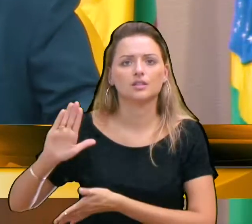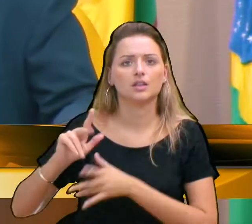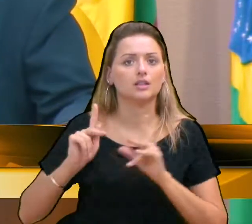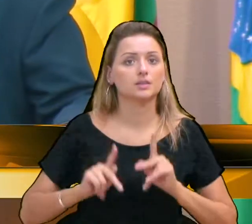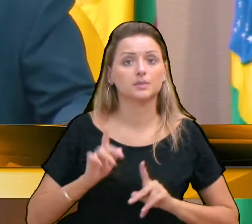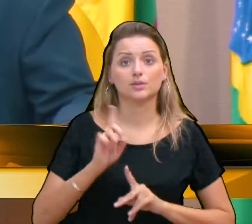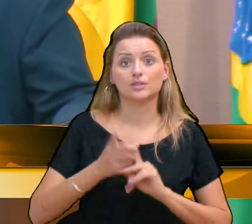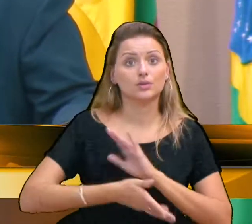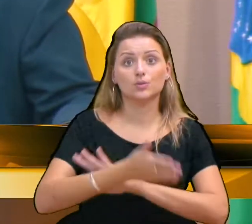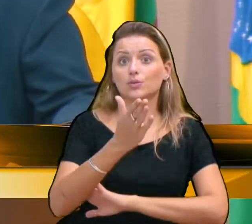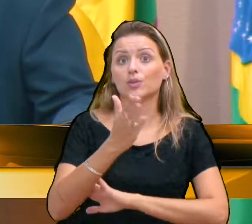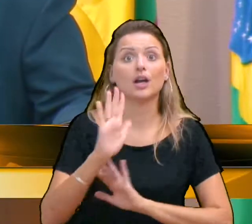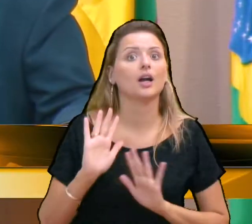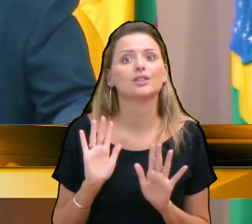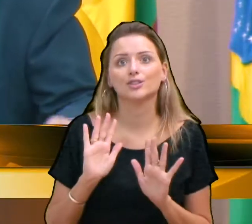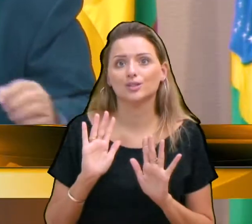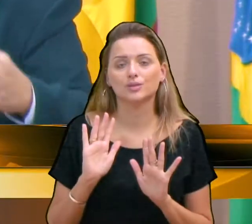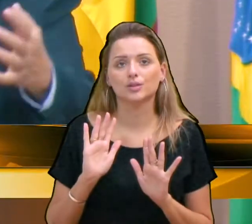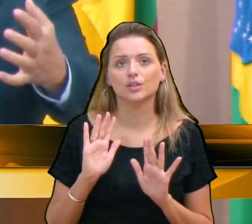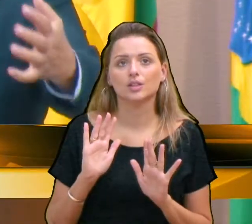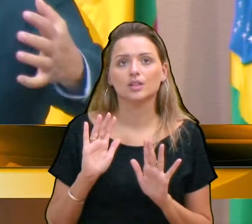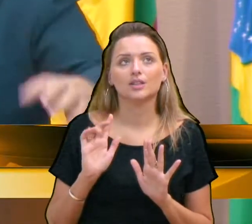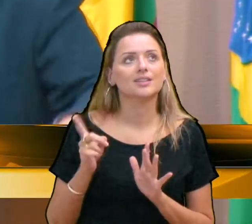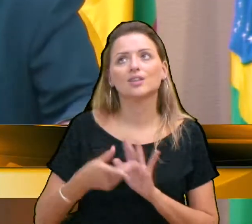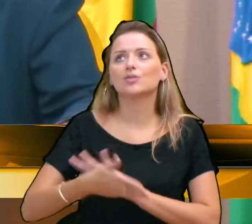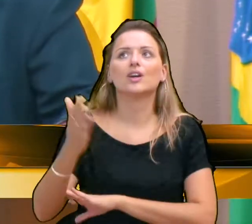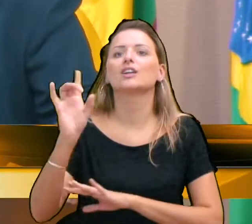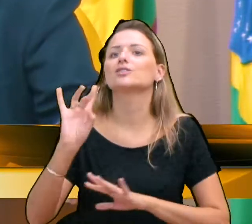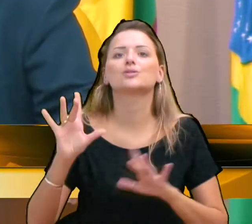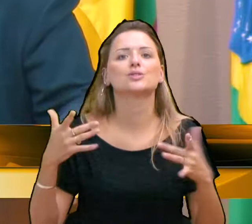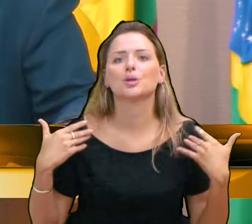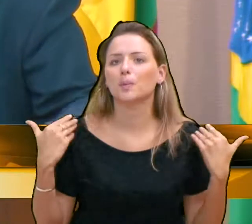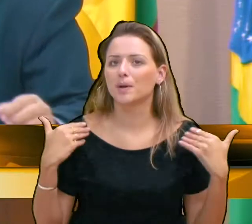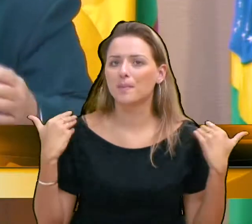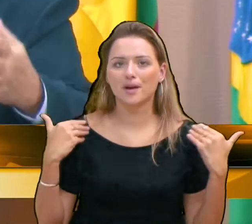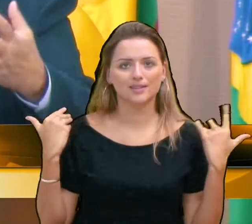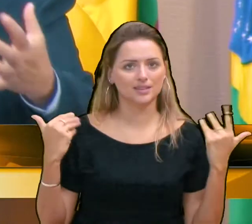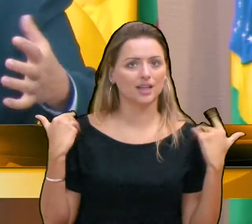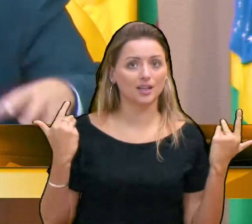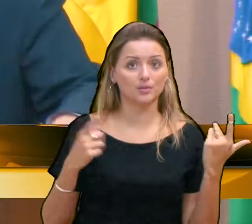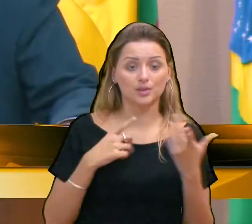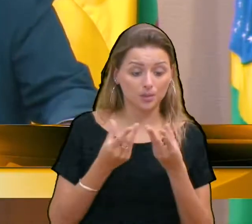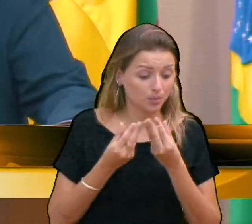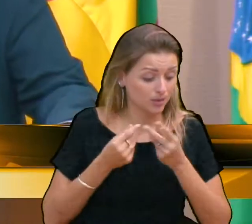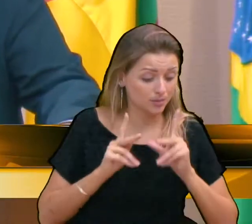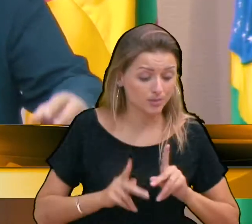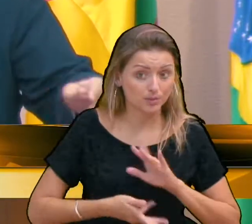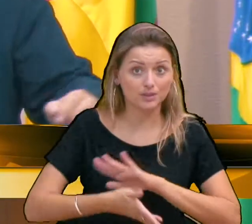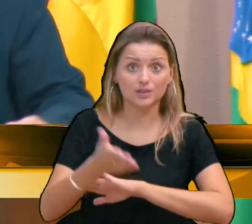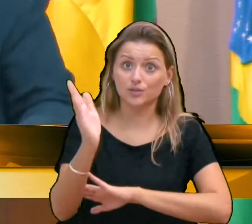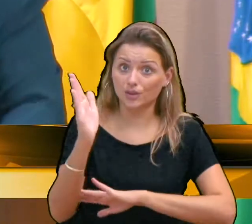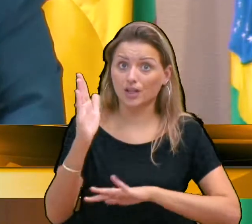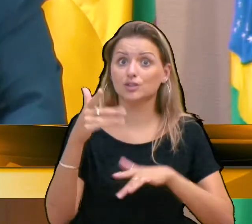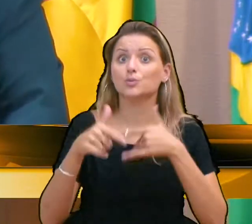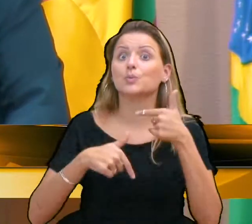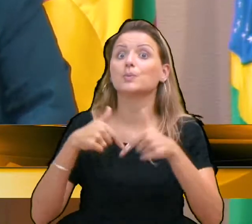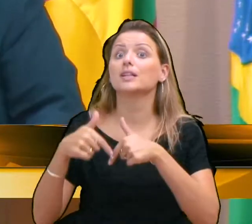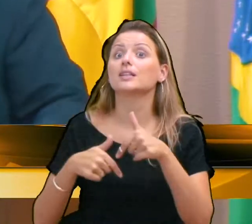Caxias, vereador Dimó. Eles não saem de Caxias para passear. Muita gente sai para trabalhar. Quando sai para